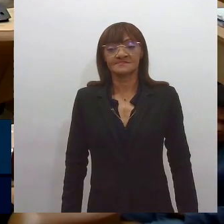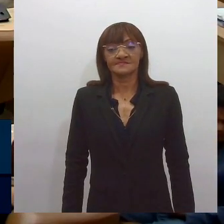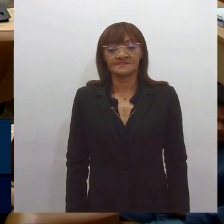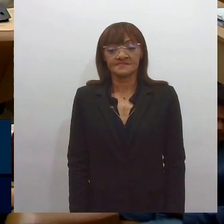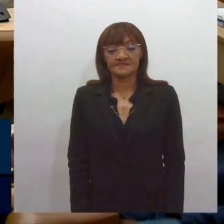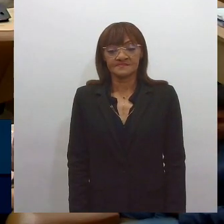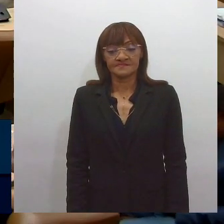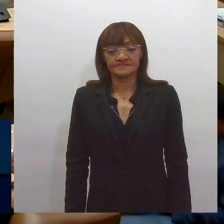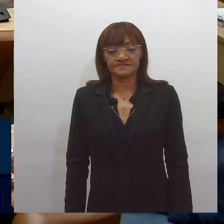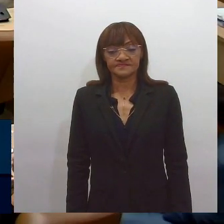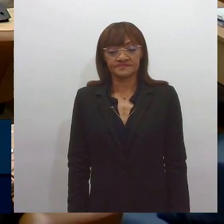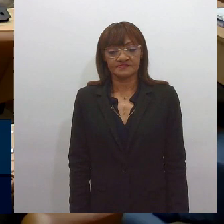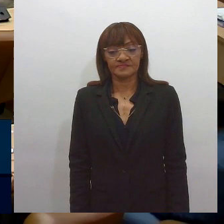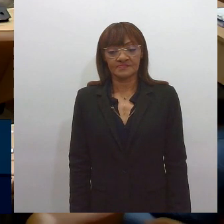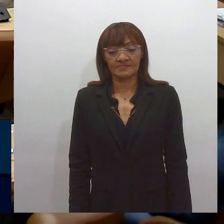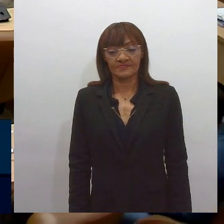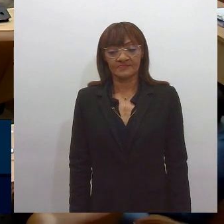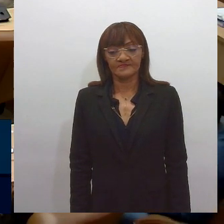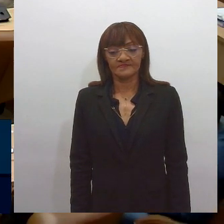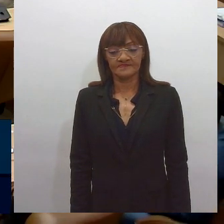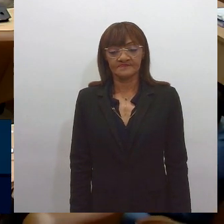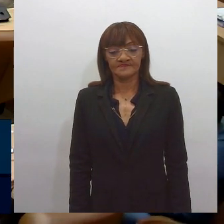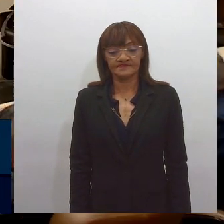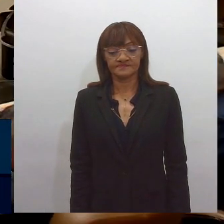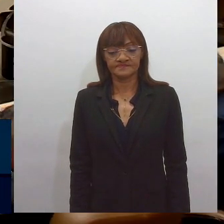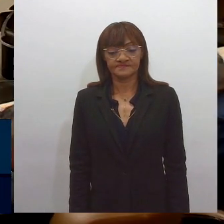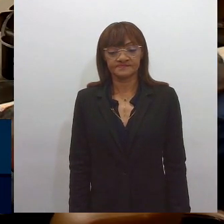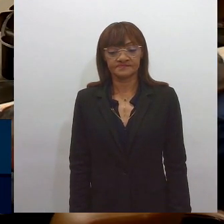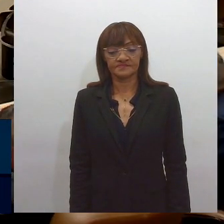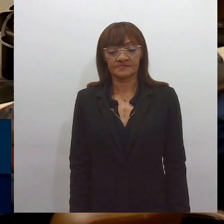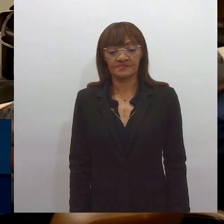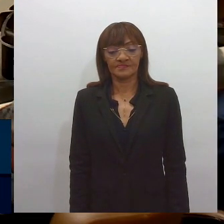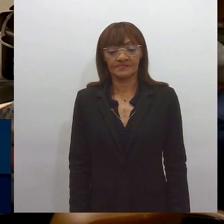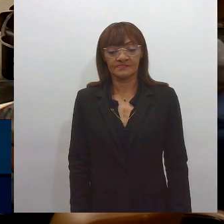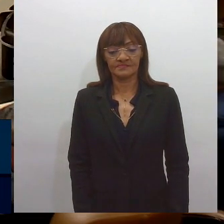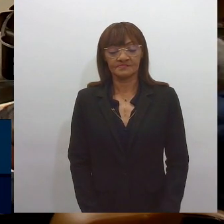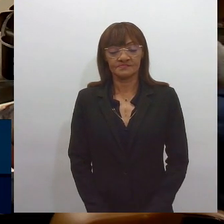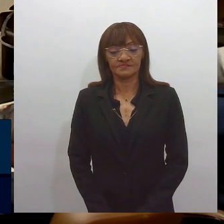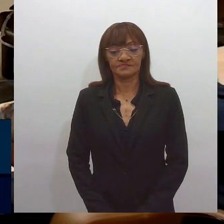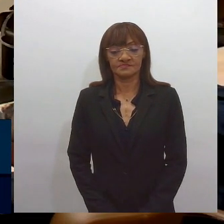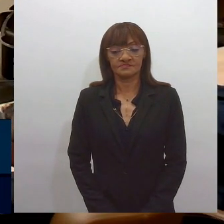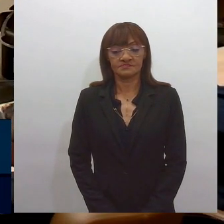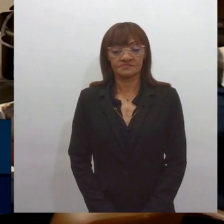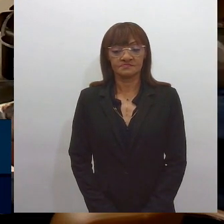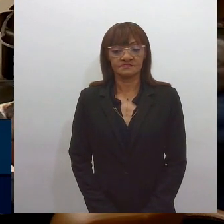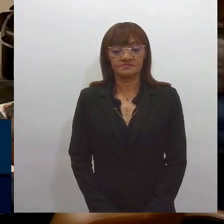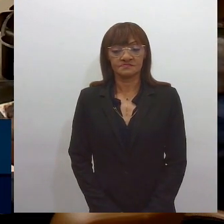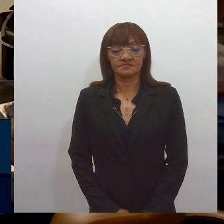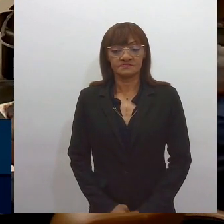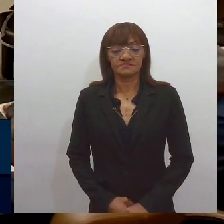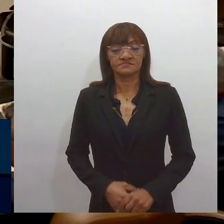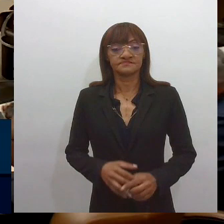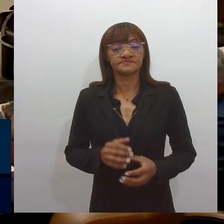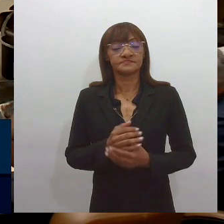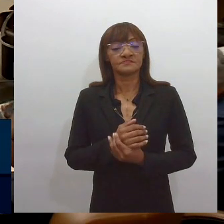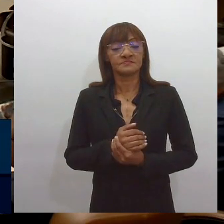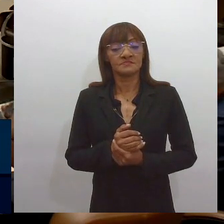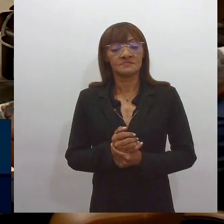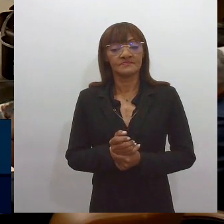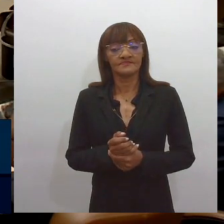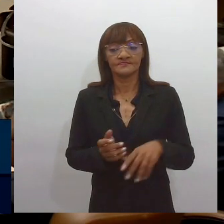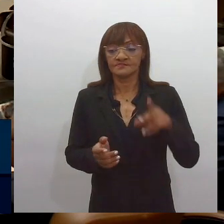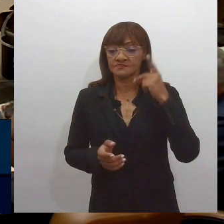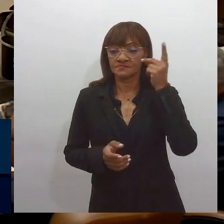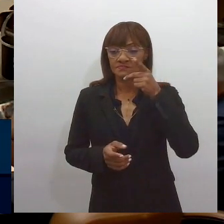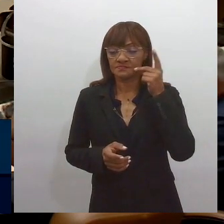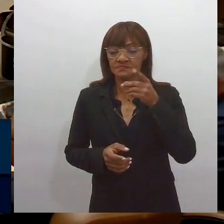obrigado Vamos lá eh respondendo as duas perguntas o deputado tá corretíssimo sobre essa questão envolvendo a mão